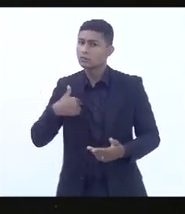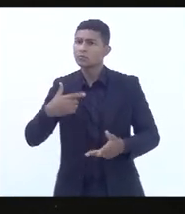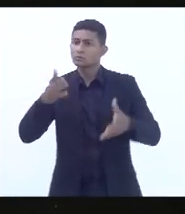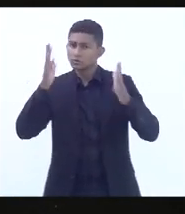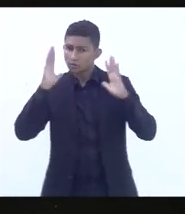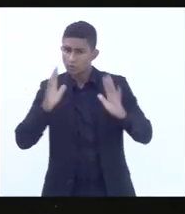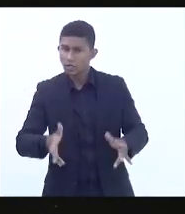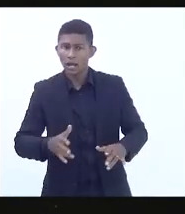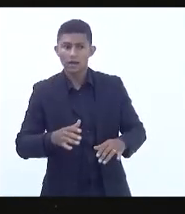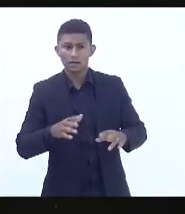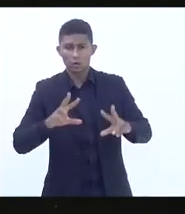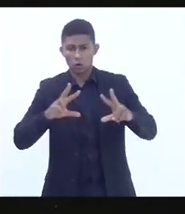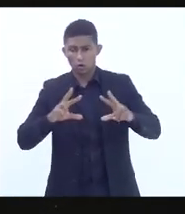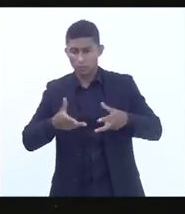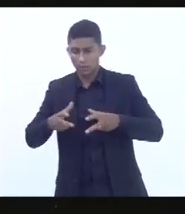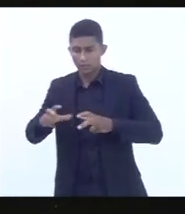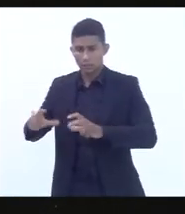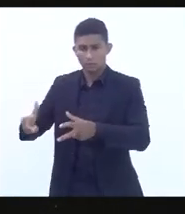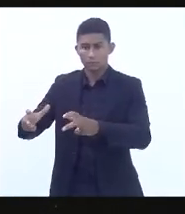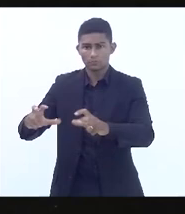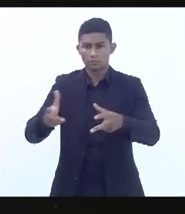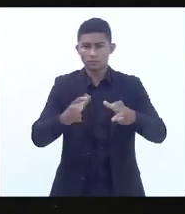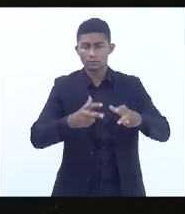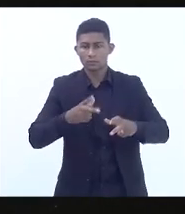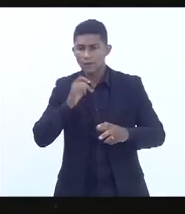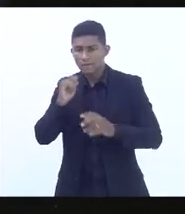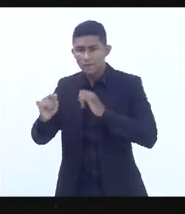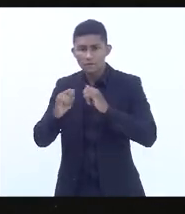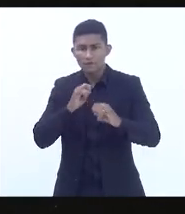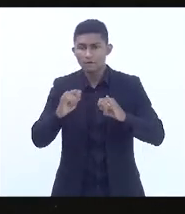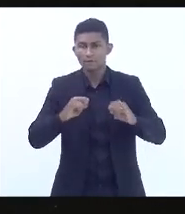às comissões de direito